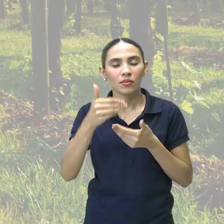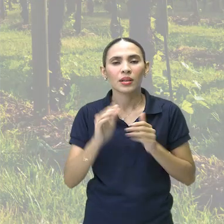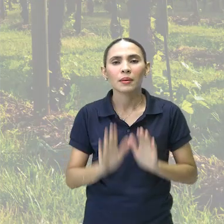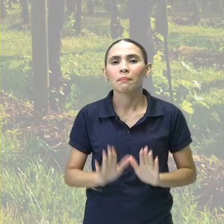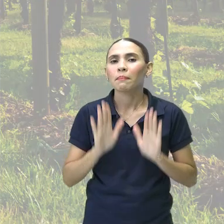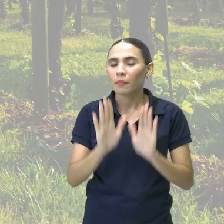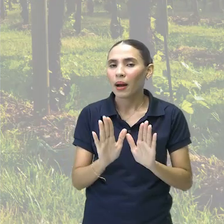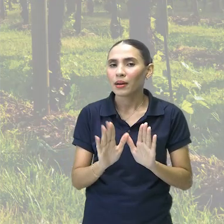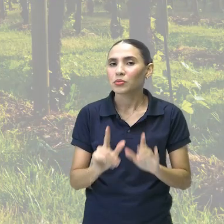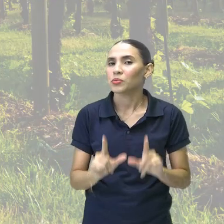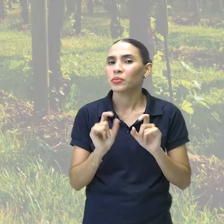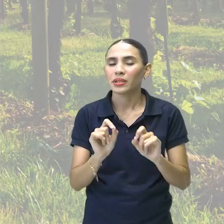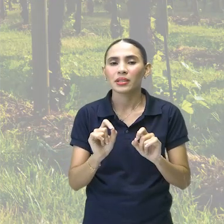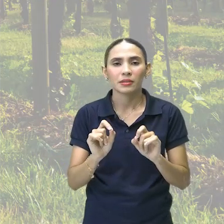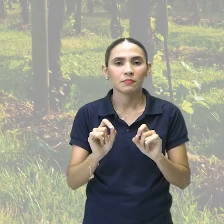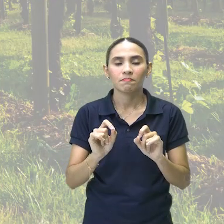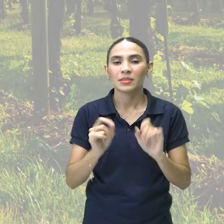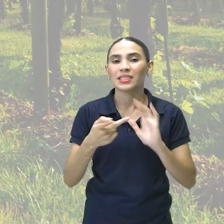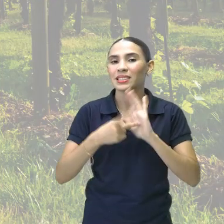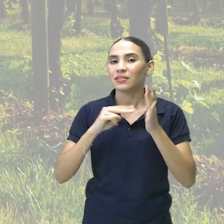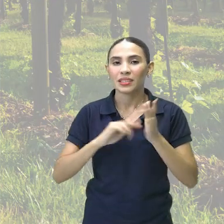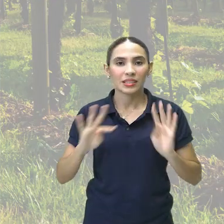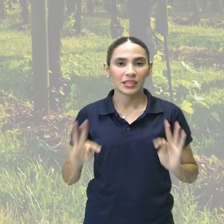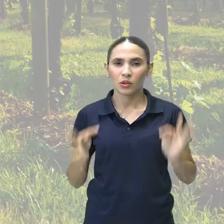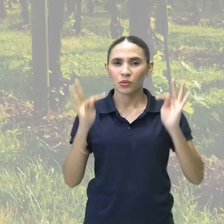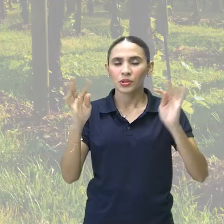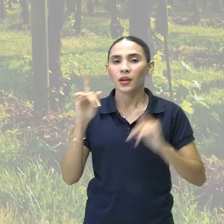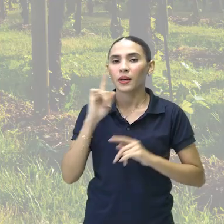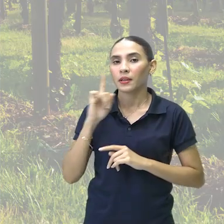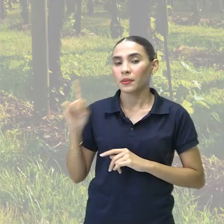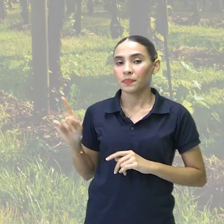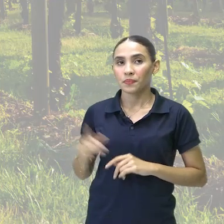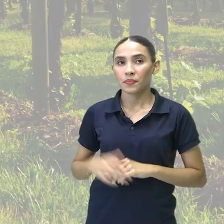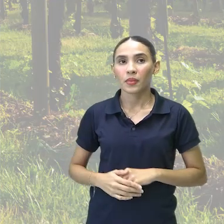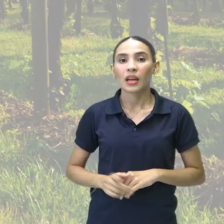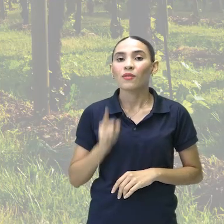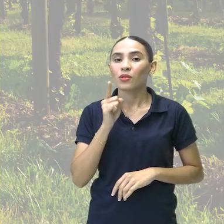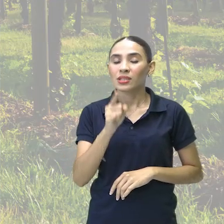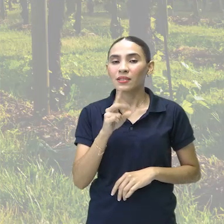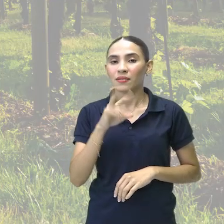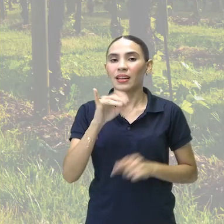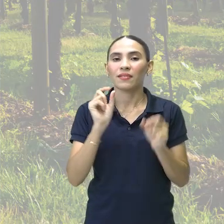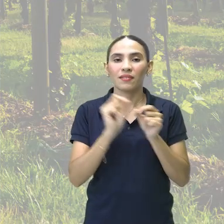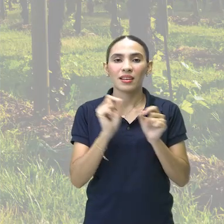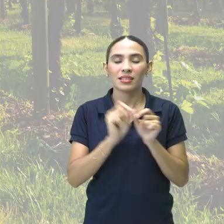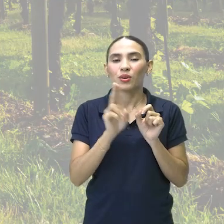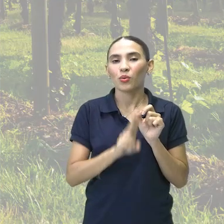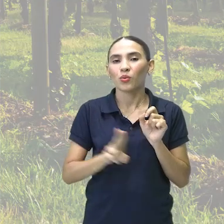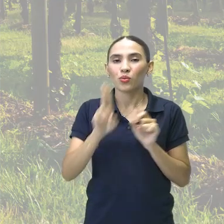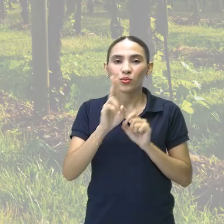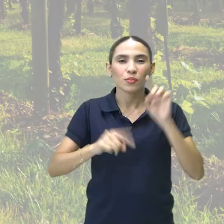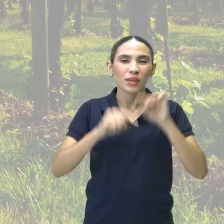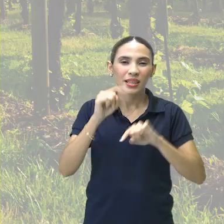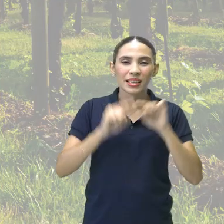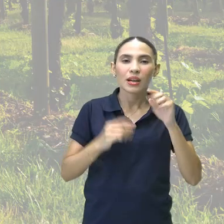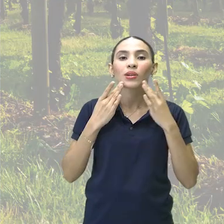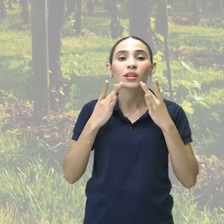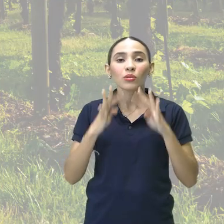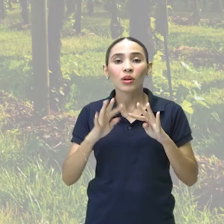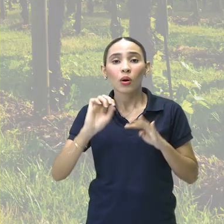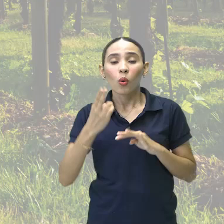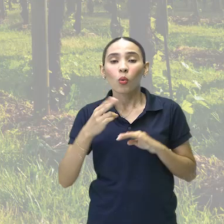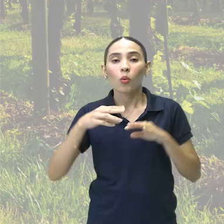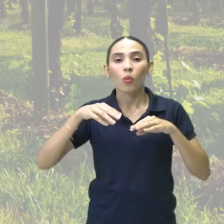Mas, em tese, o que é essa tecnologia? Quando você faz uso de um recurso natural ou